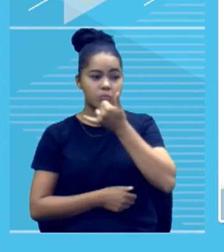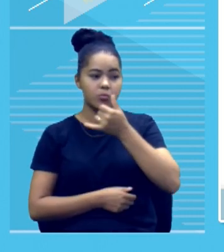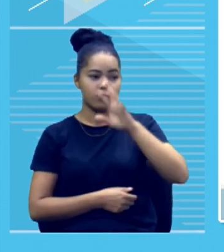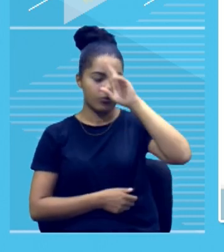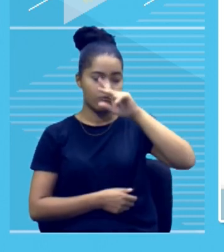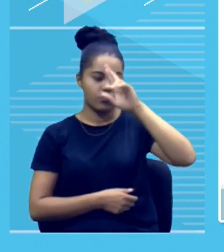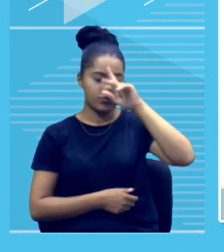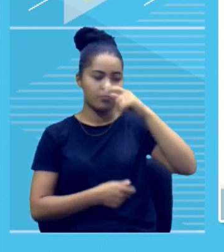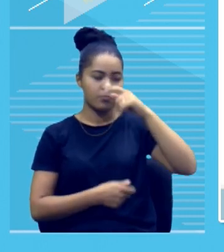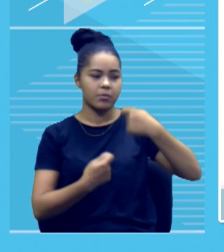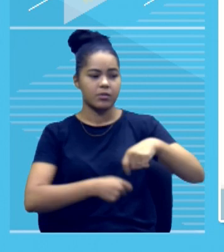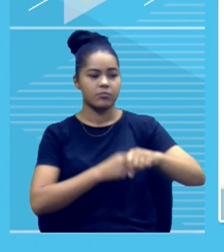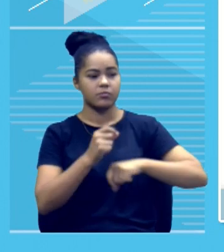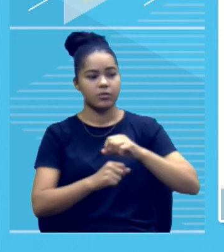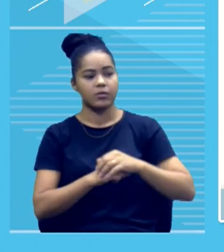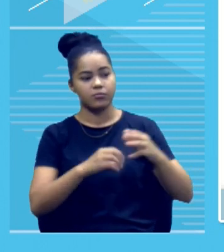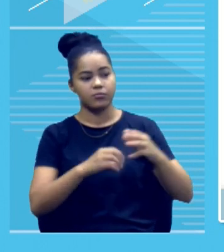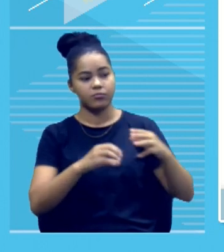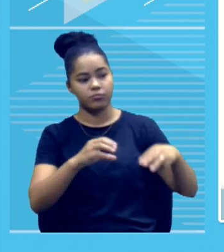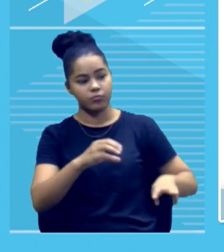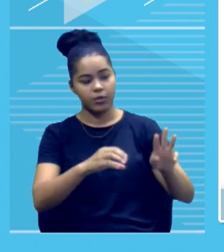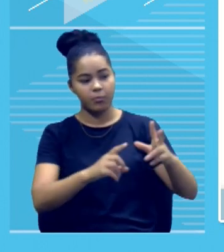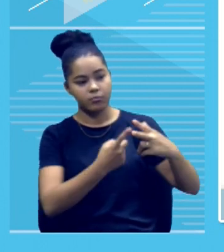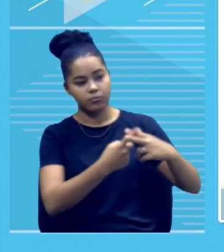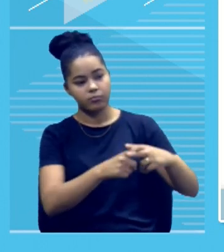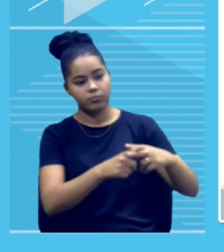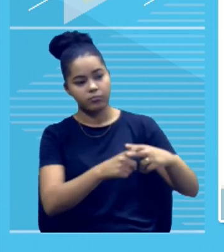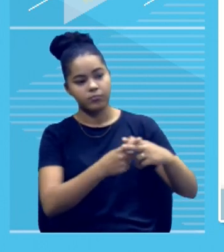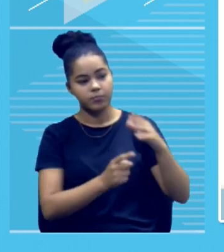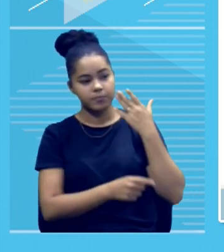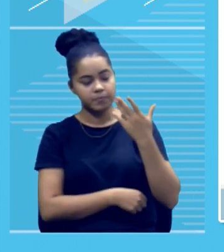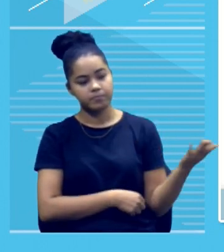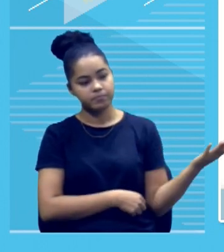ó. Aqui são diferentes,